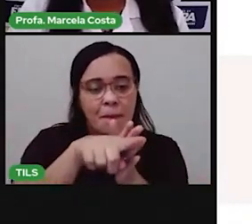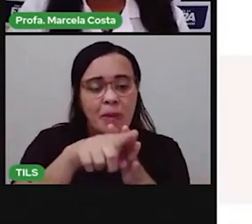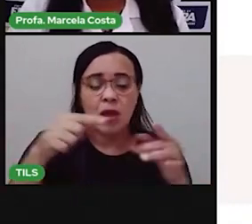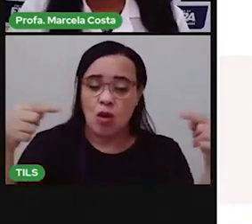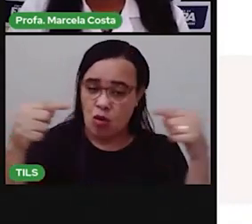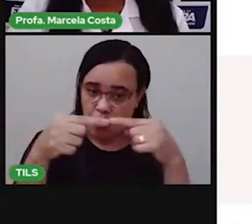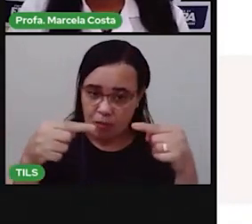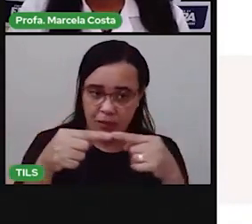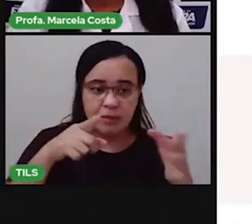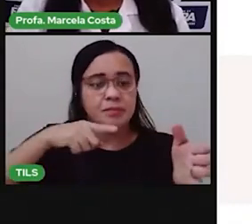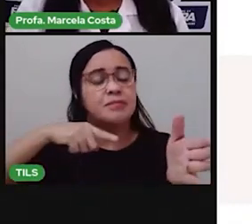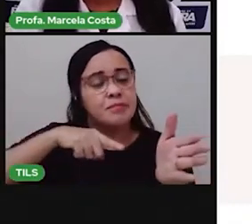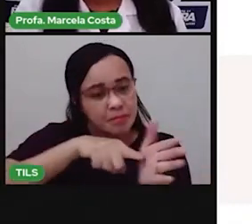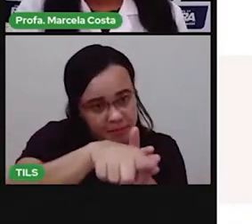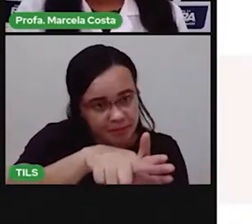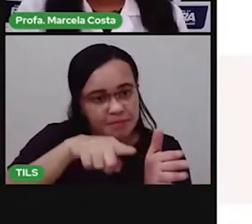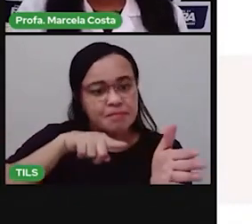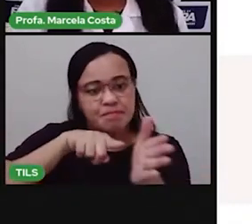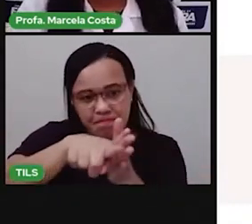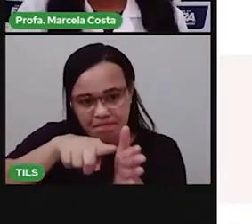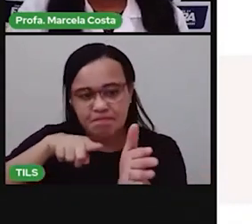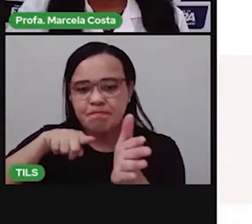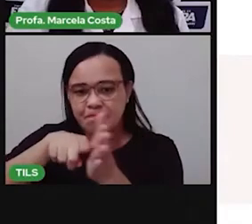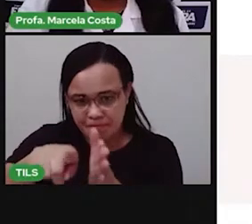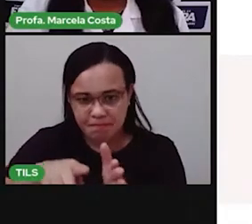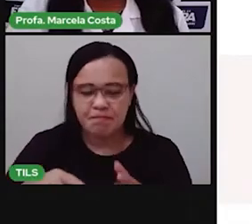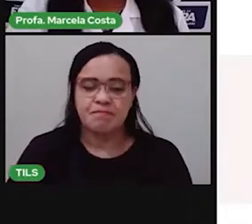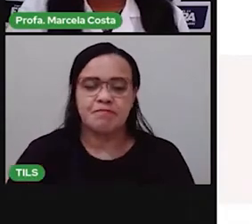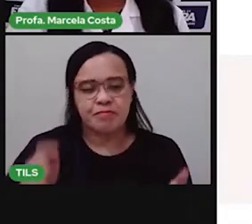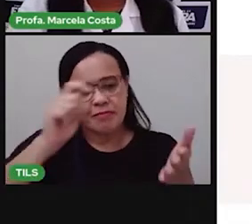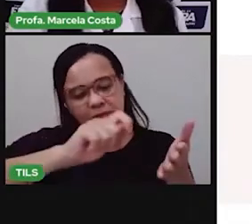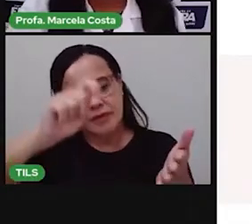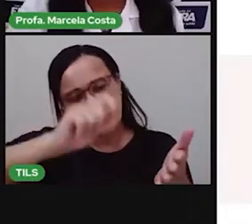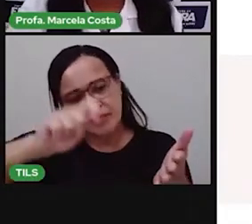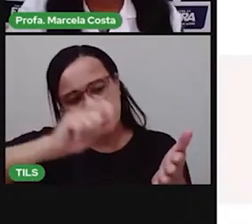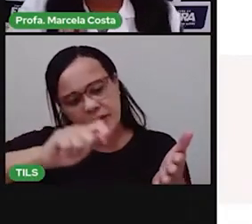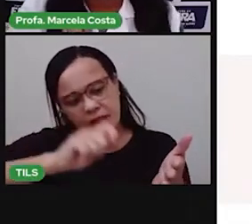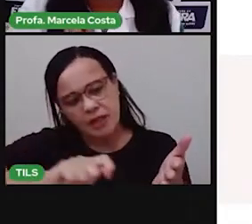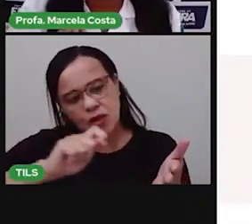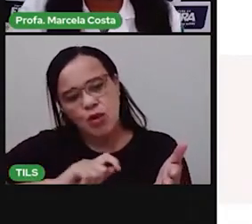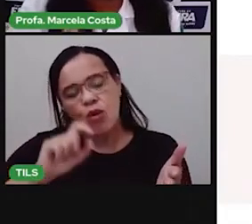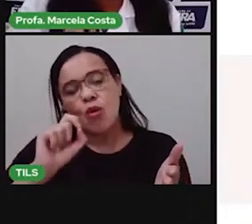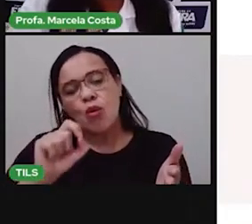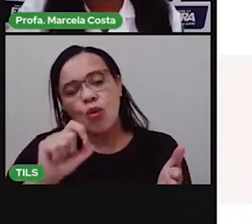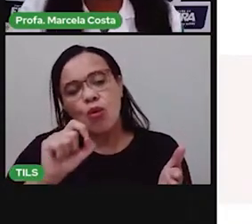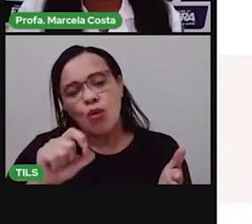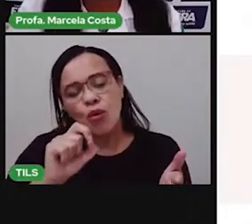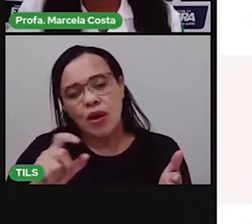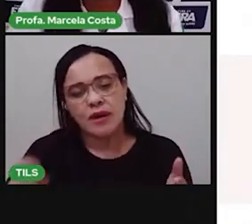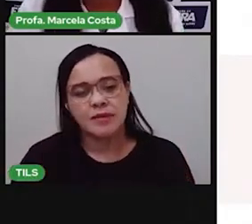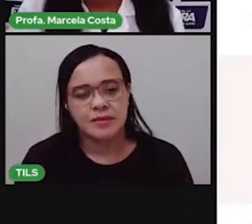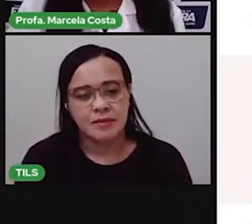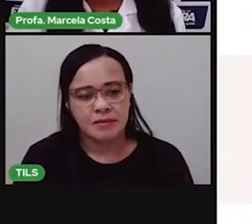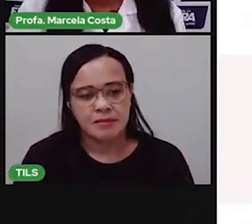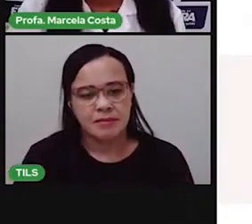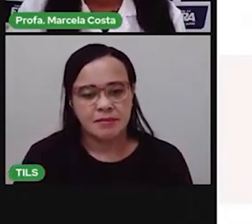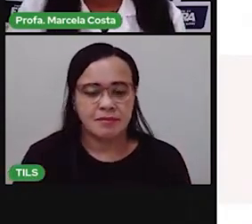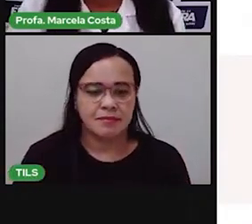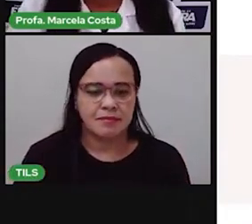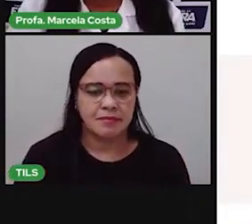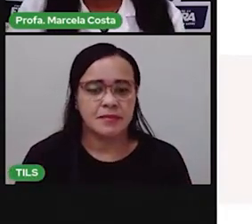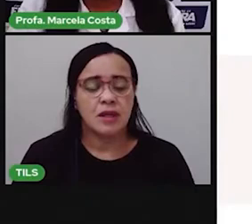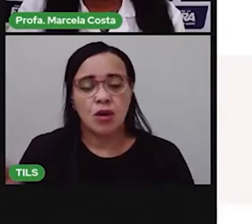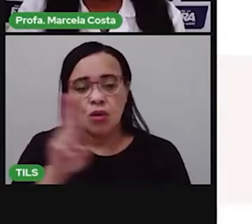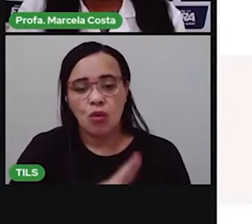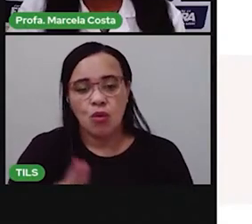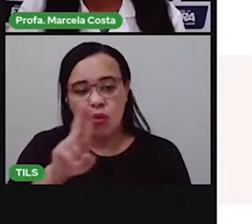pergunta, tá? Então, de maneira escrita, a gente, quando quer comunicar ali uma pergunta,